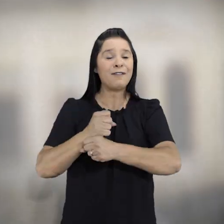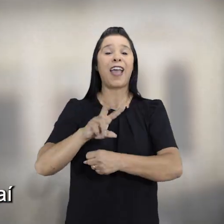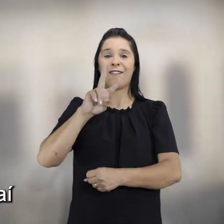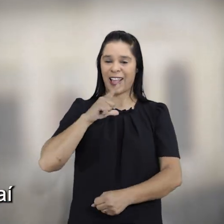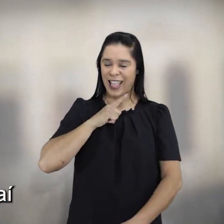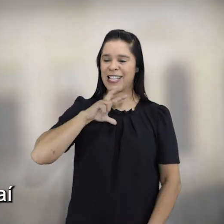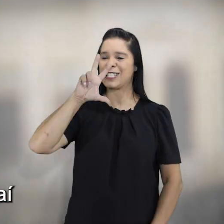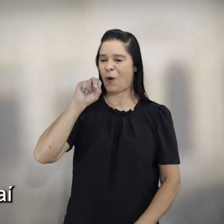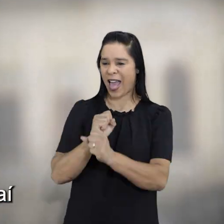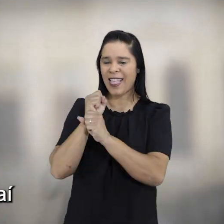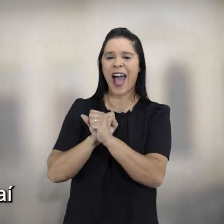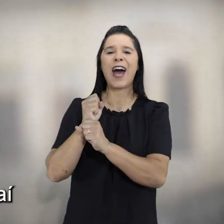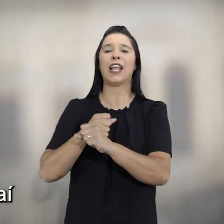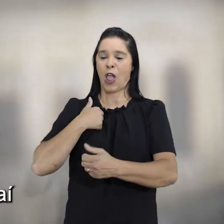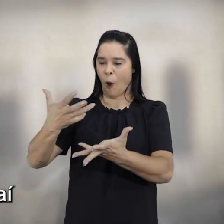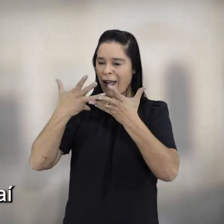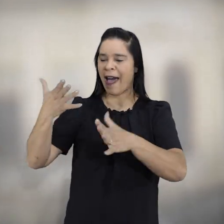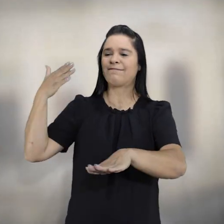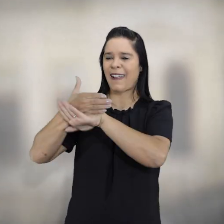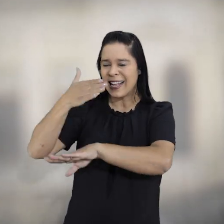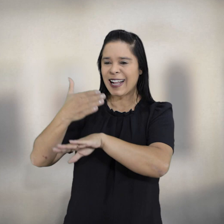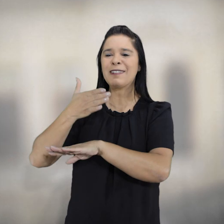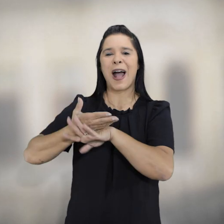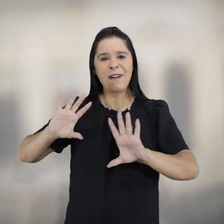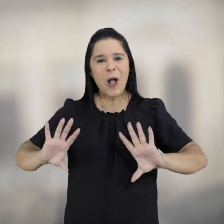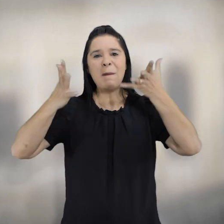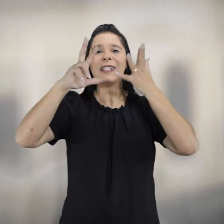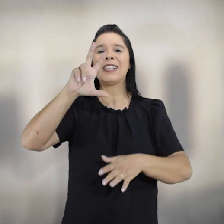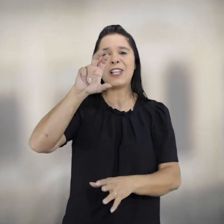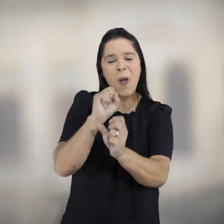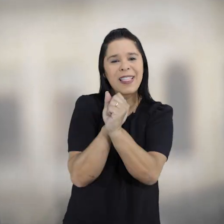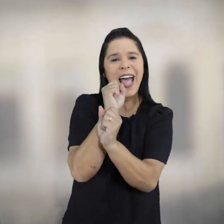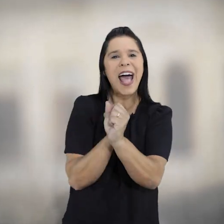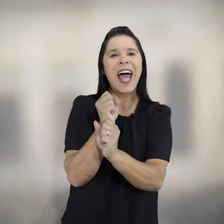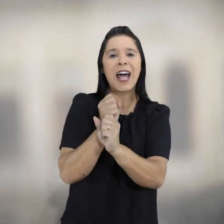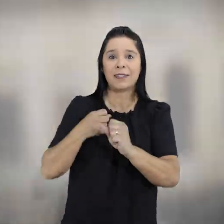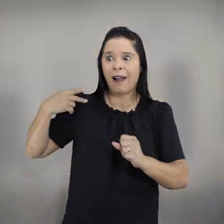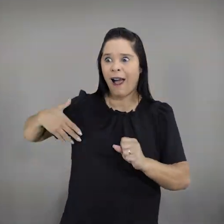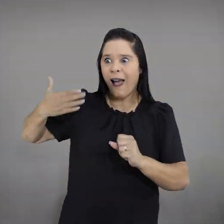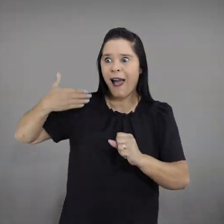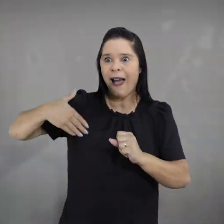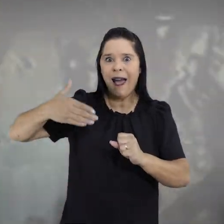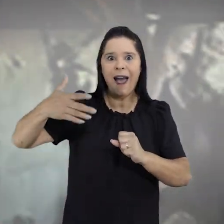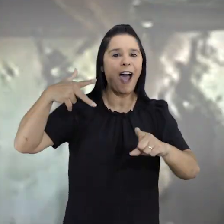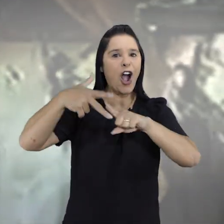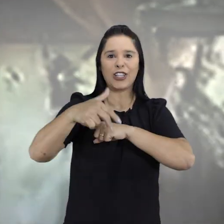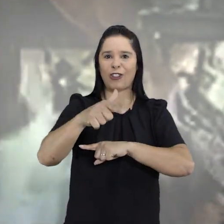50 anos. Eu espero estar lá para comemorar isso aí, porque são 50 anos ininterruptos.